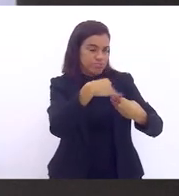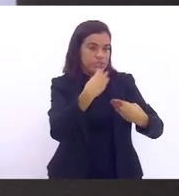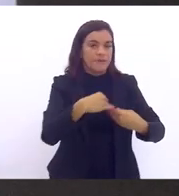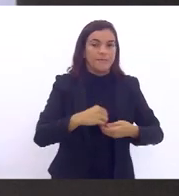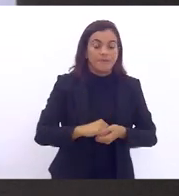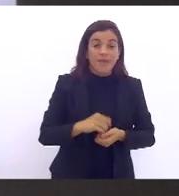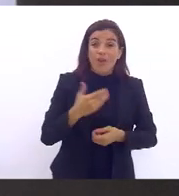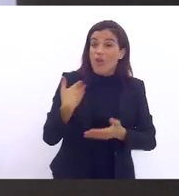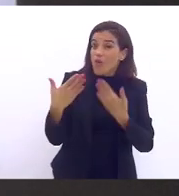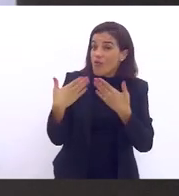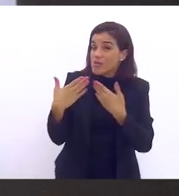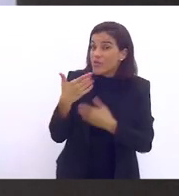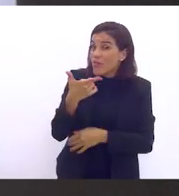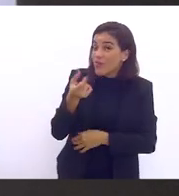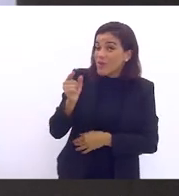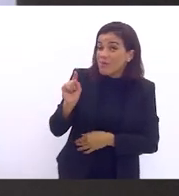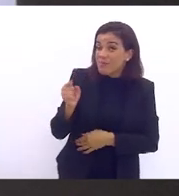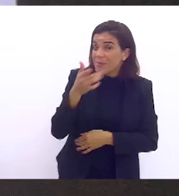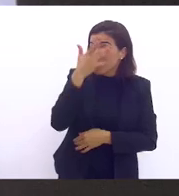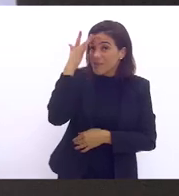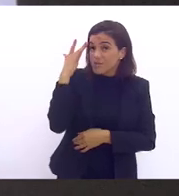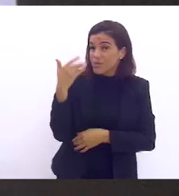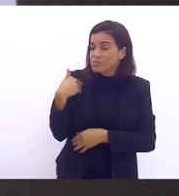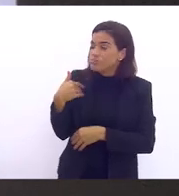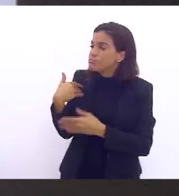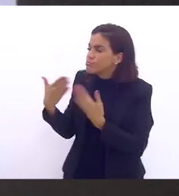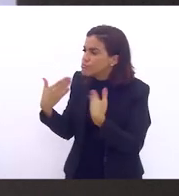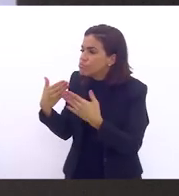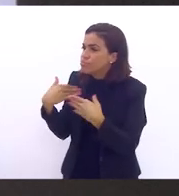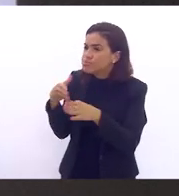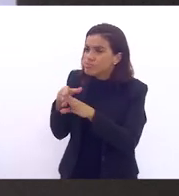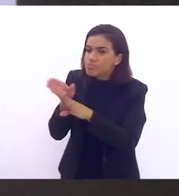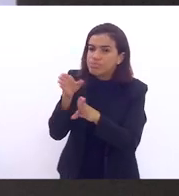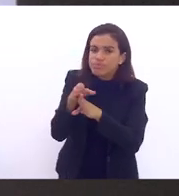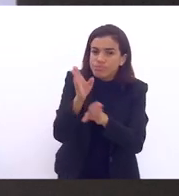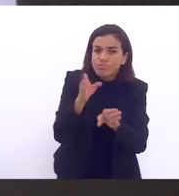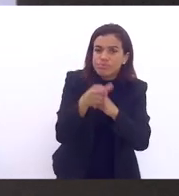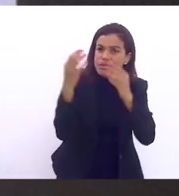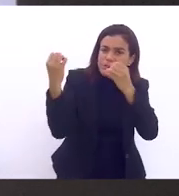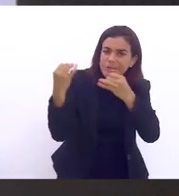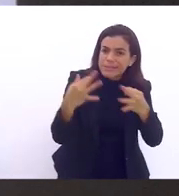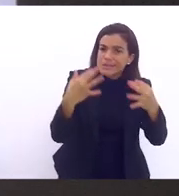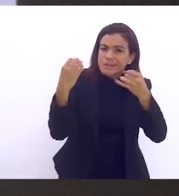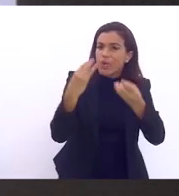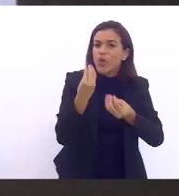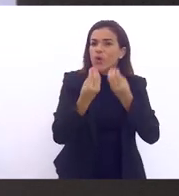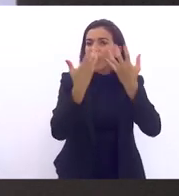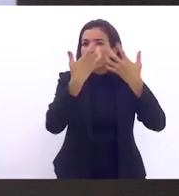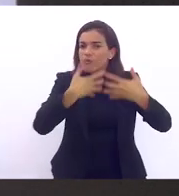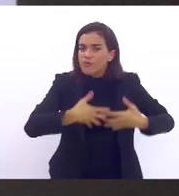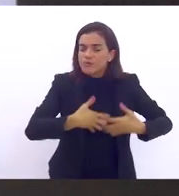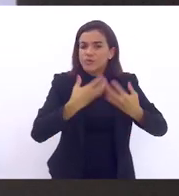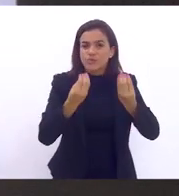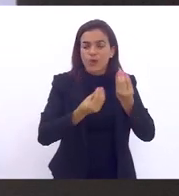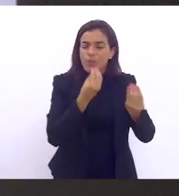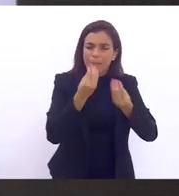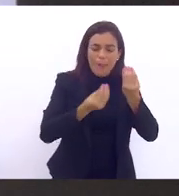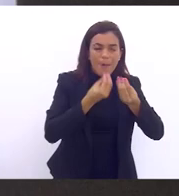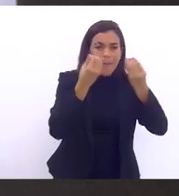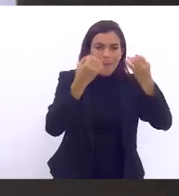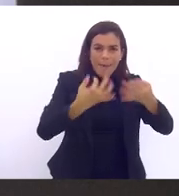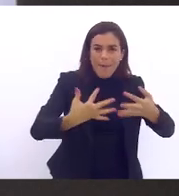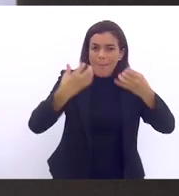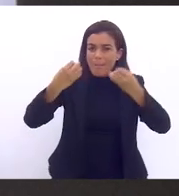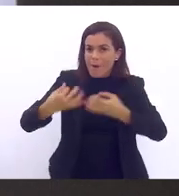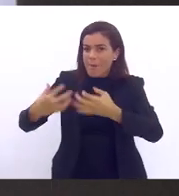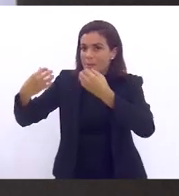falou com 20.000 pessoas eh por meio dos nossos colaboradores explicando o funcionamento explicando o mecanismo em lugares